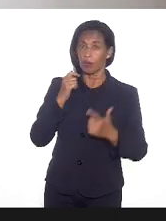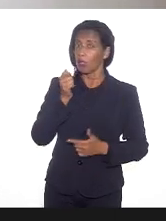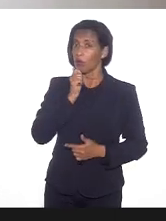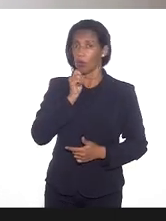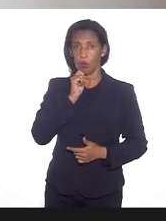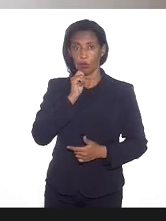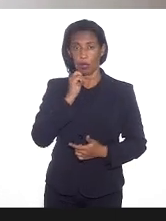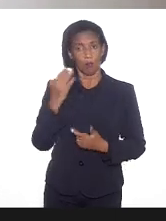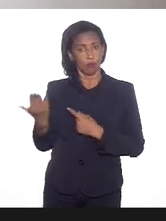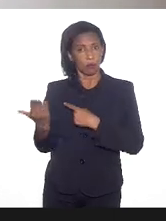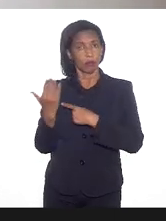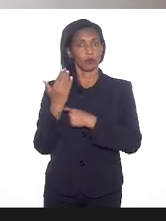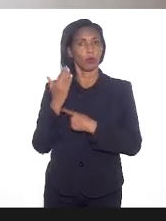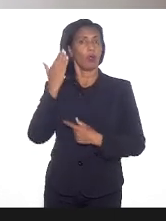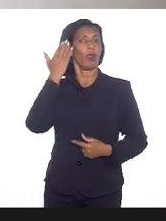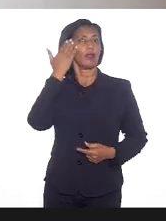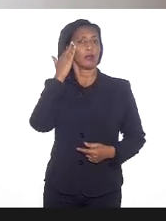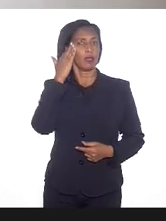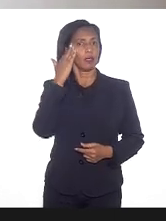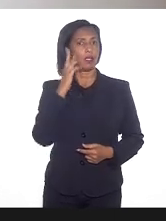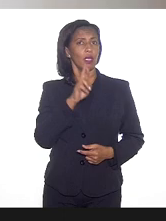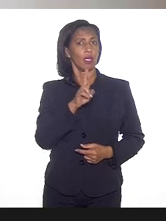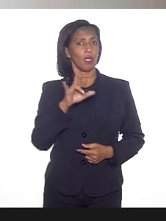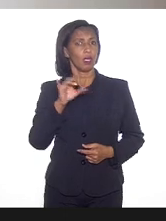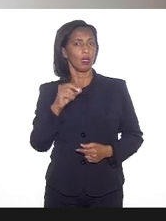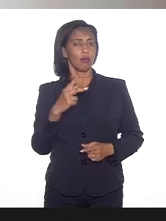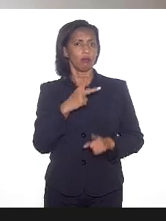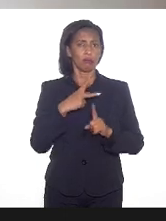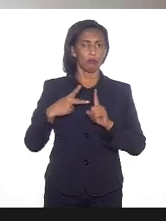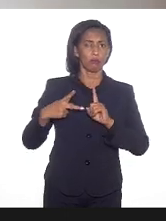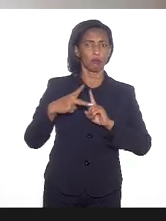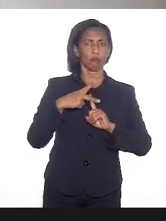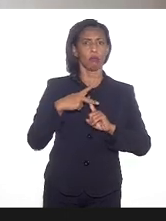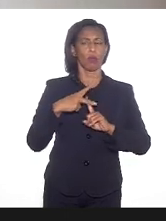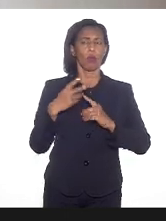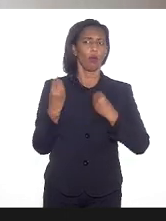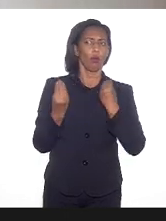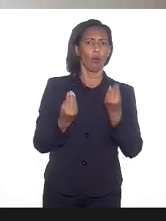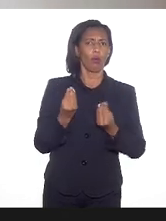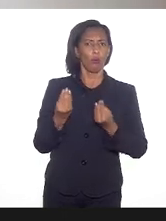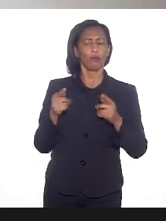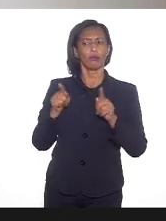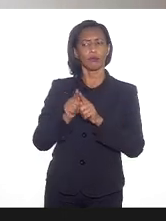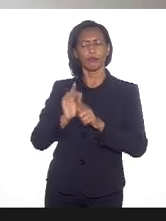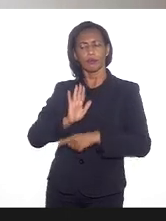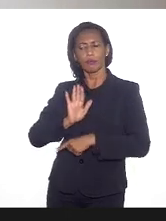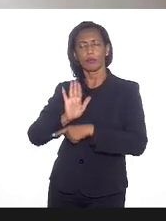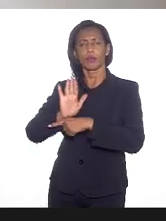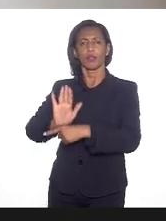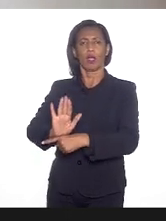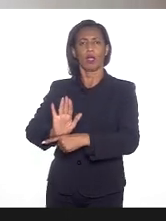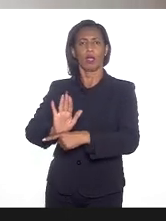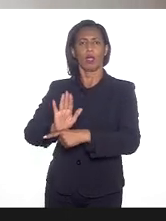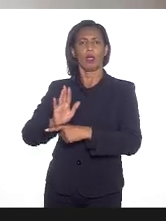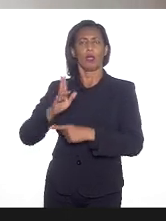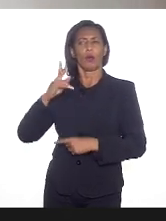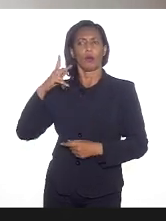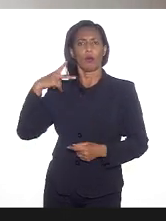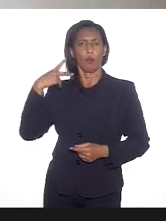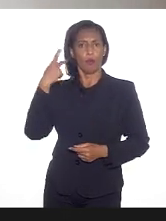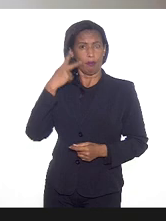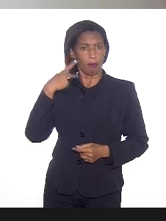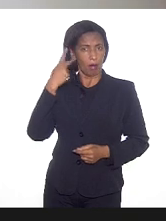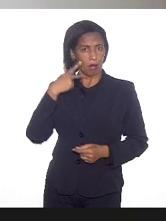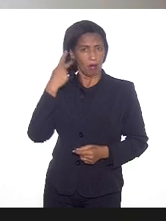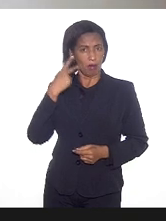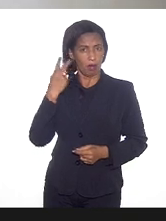a entender o Rio Previdência, como vai fazer uma contribuição fundamental para o Parlamento entender o seu